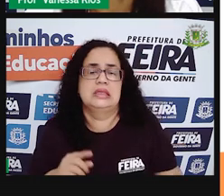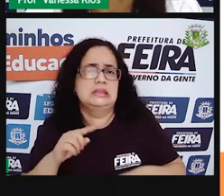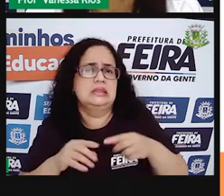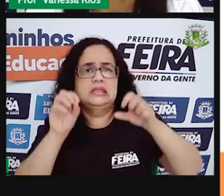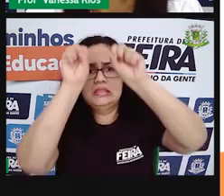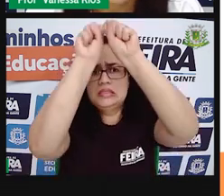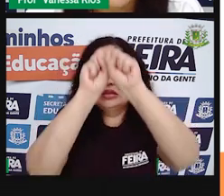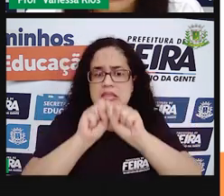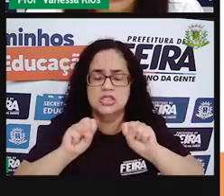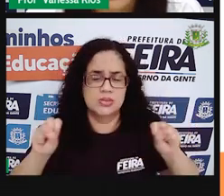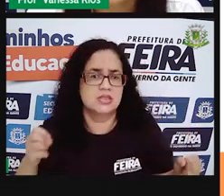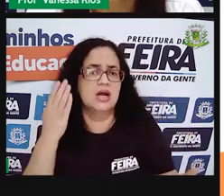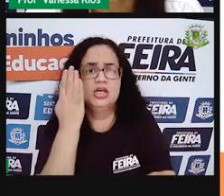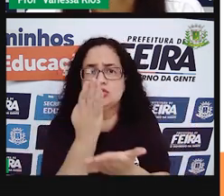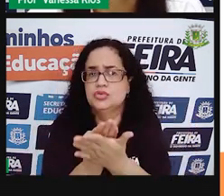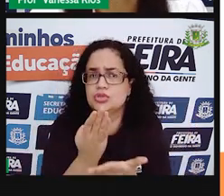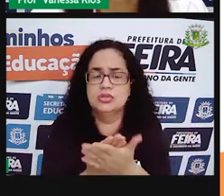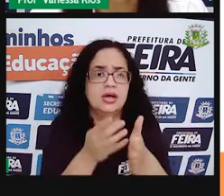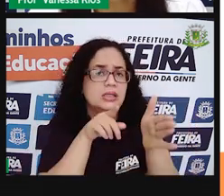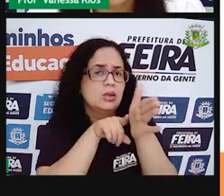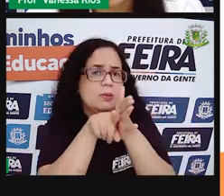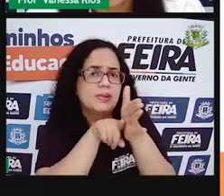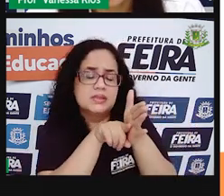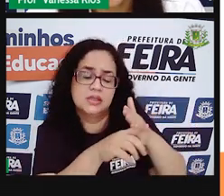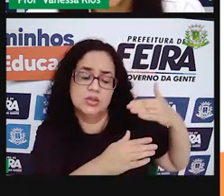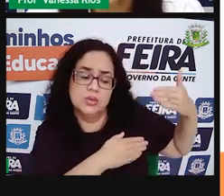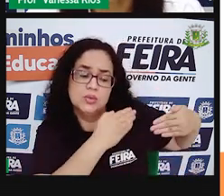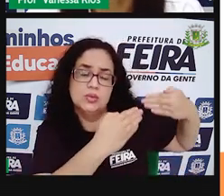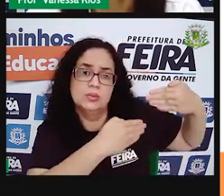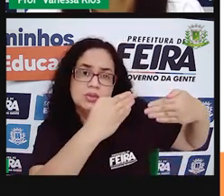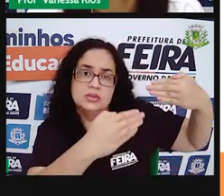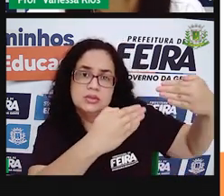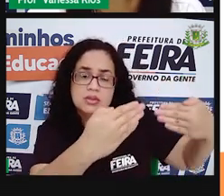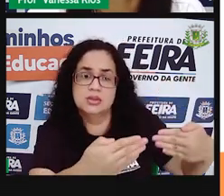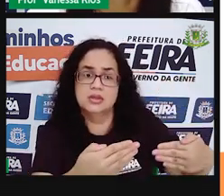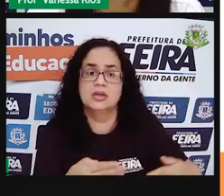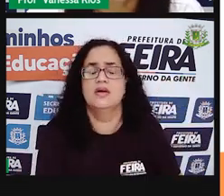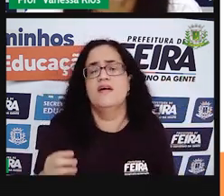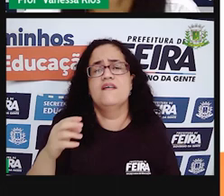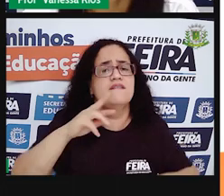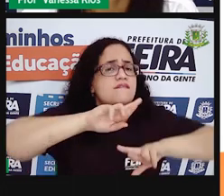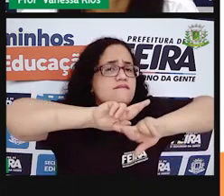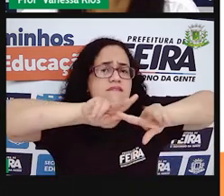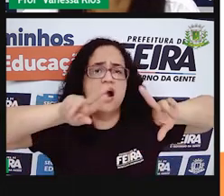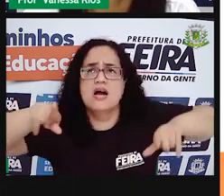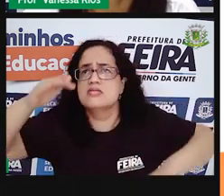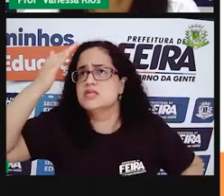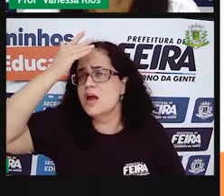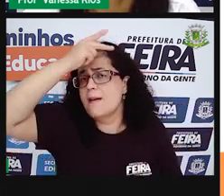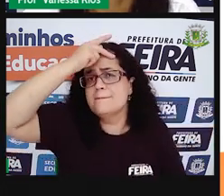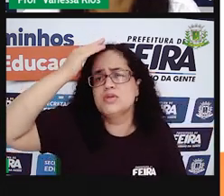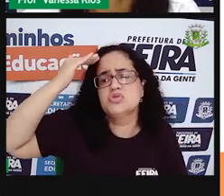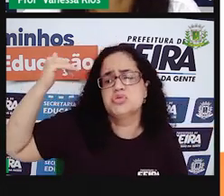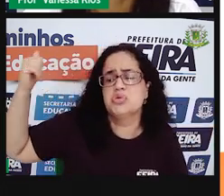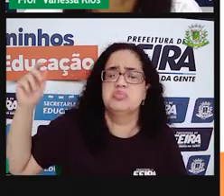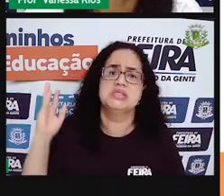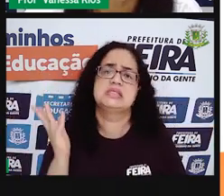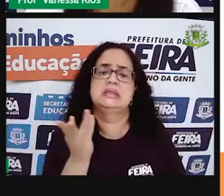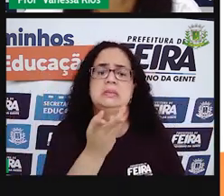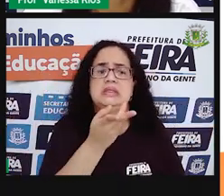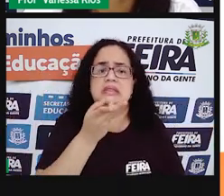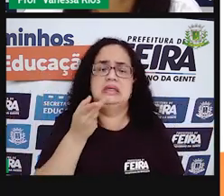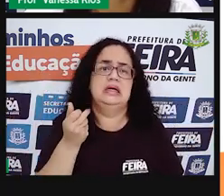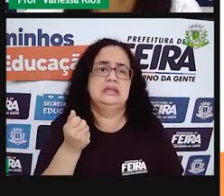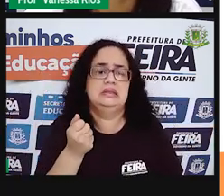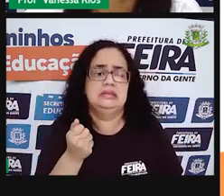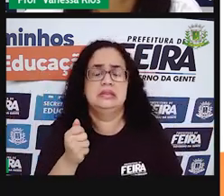sistematizado, foi estudado, né? E passado adiante por muitos estudiosos que procuravam nos